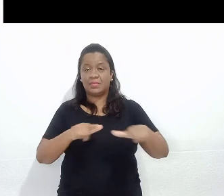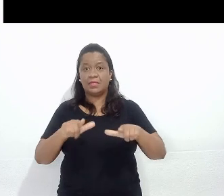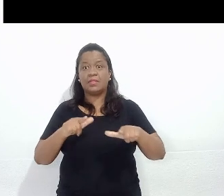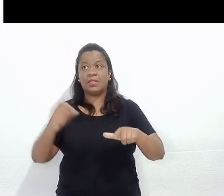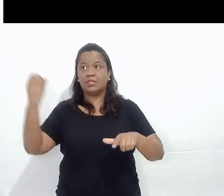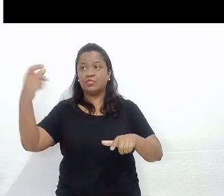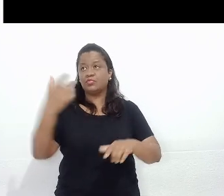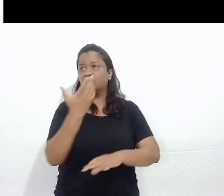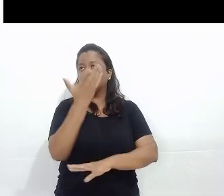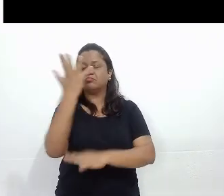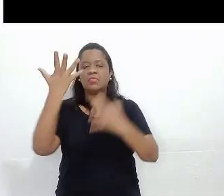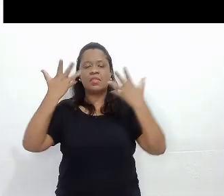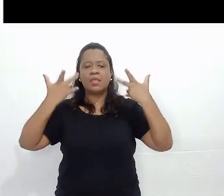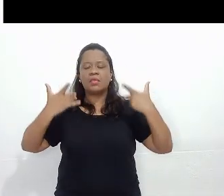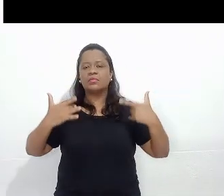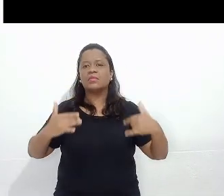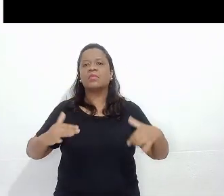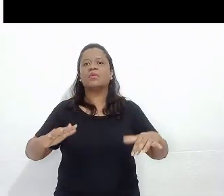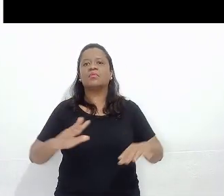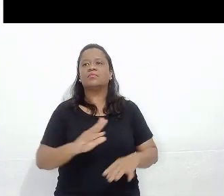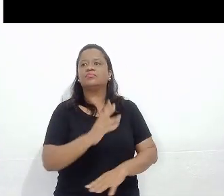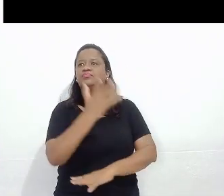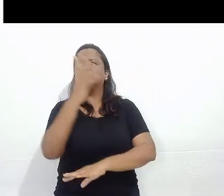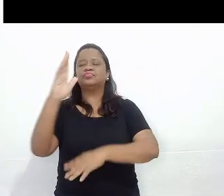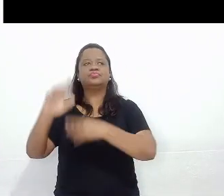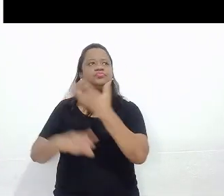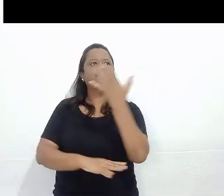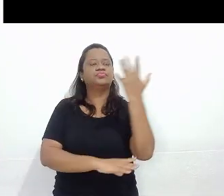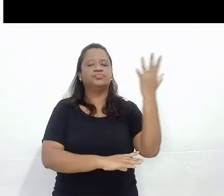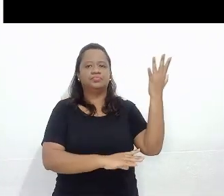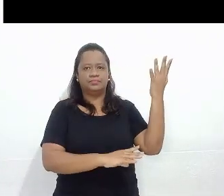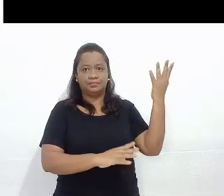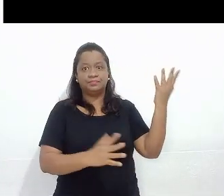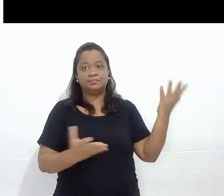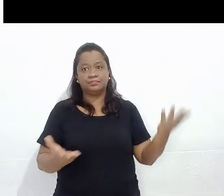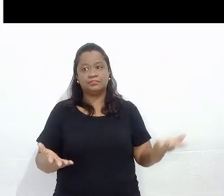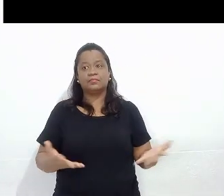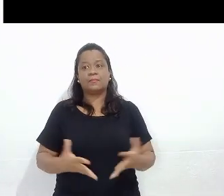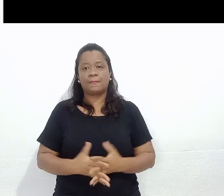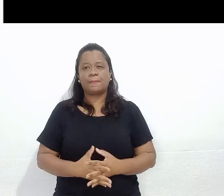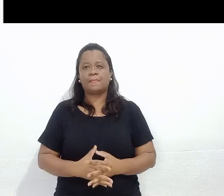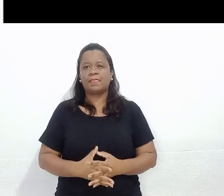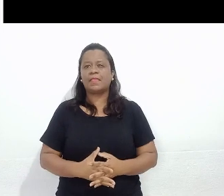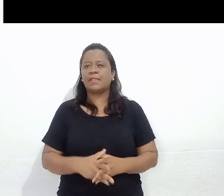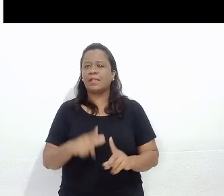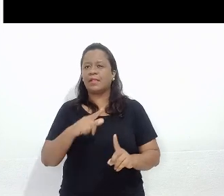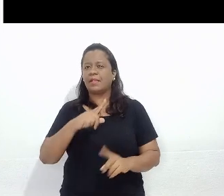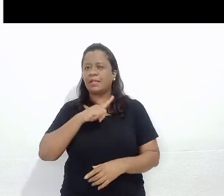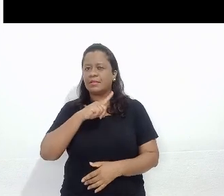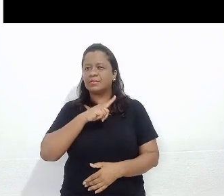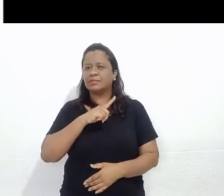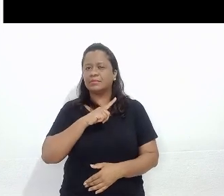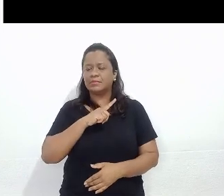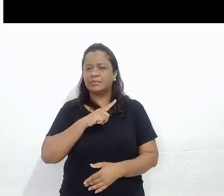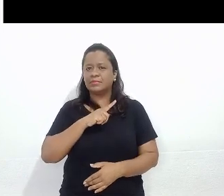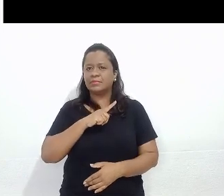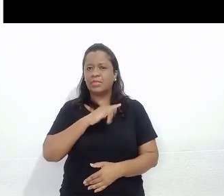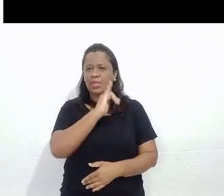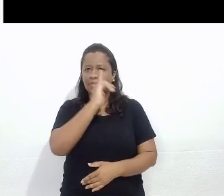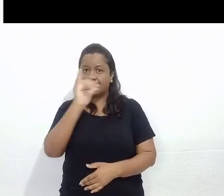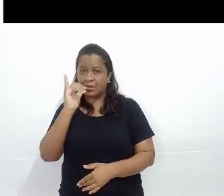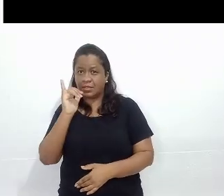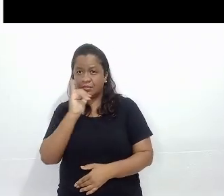que gosta de explorar a natureza nas suas lentes. Né? Então, assim, ele tem uma narrativa a seguir, ele tem um